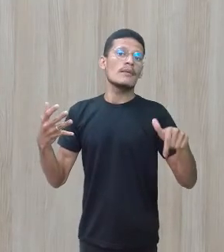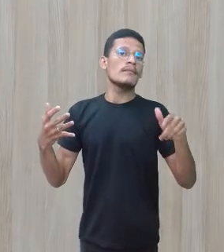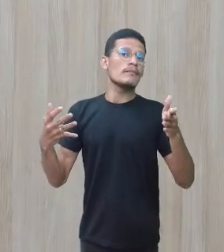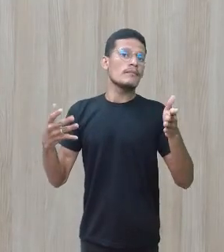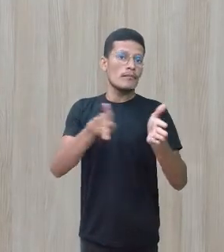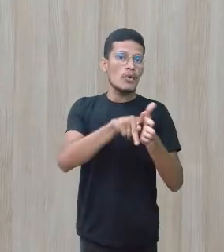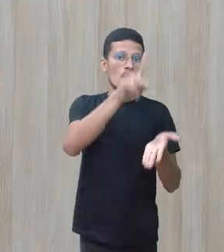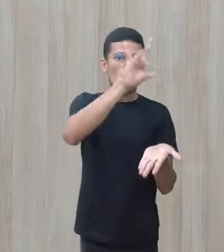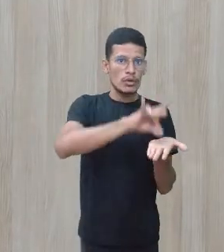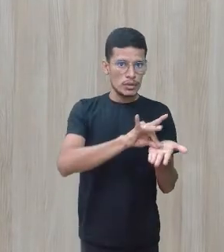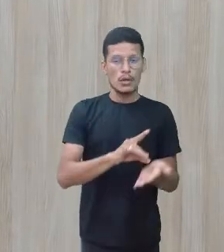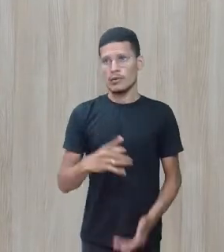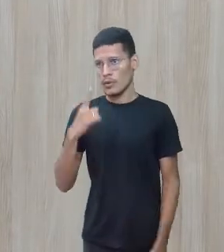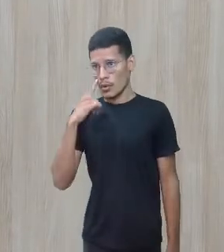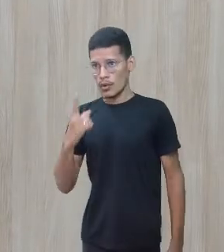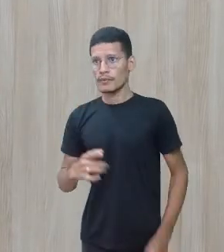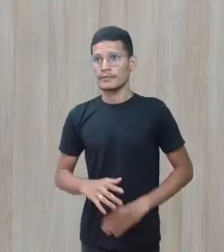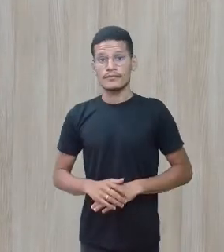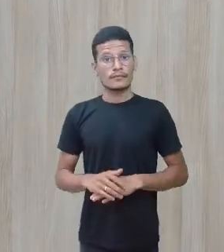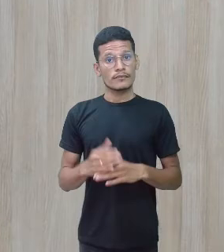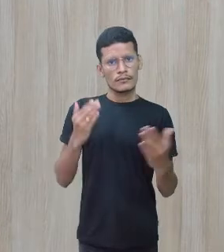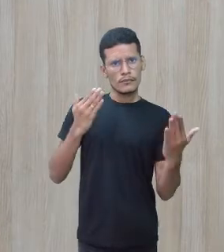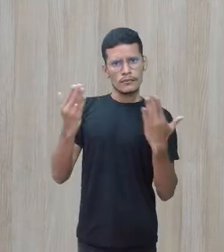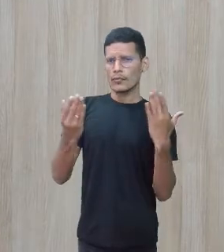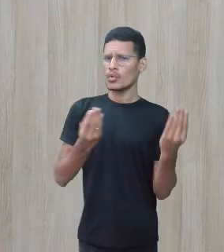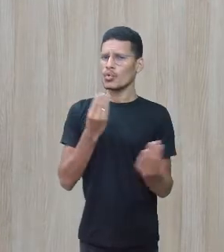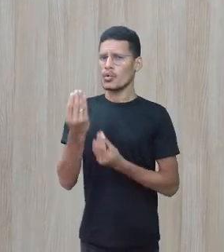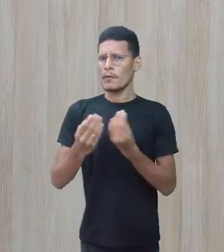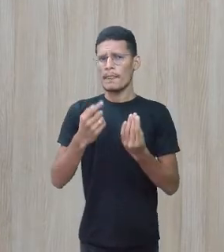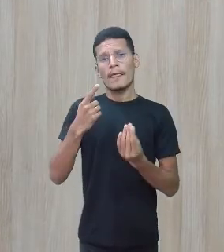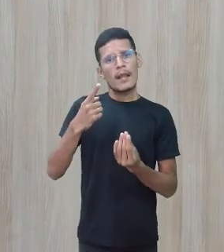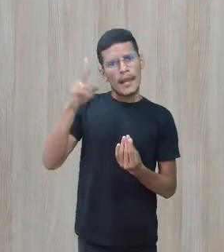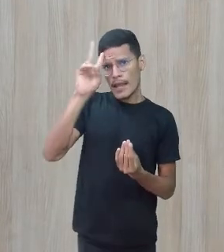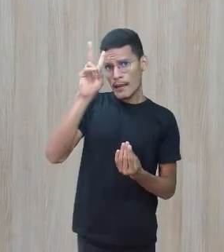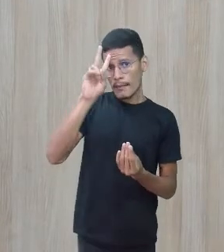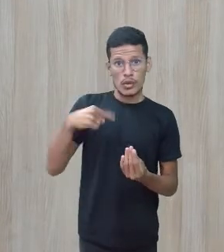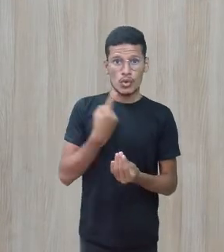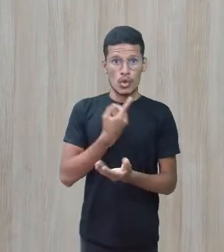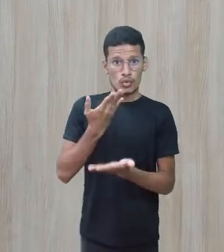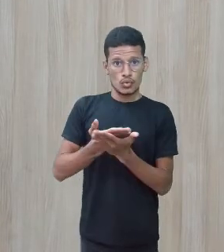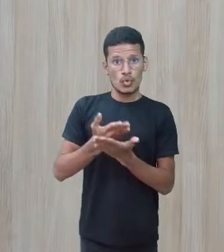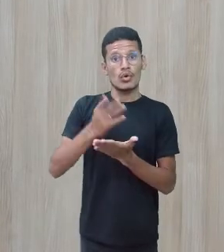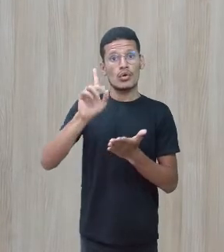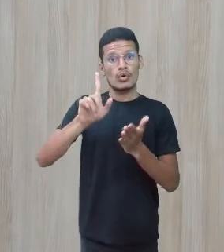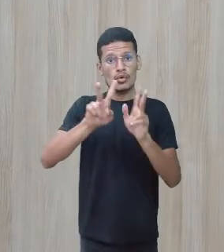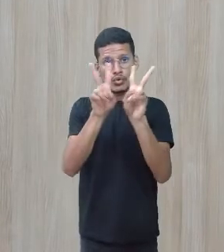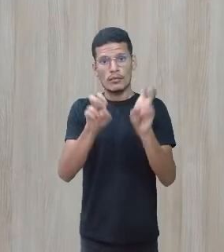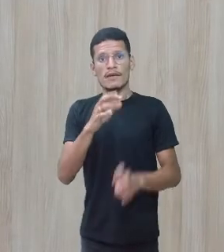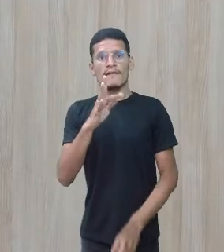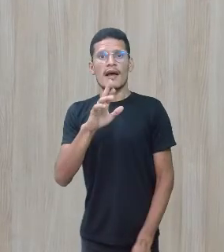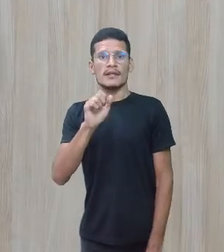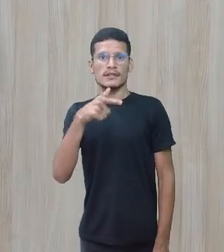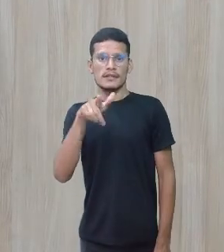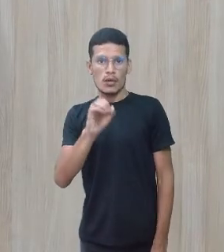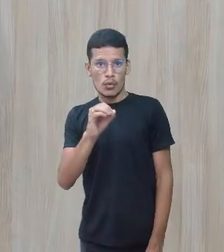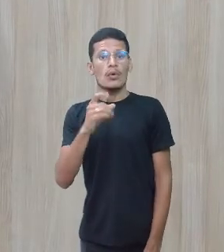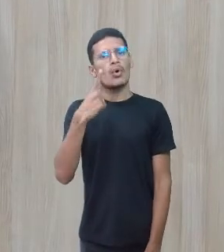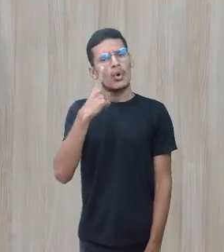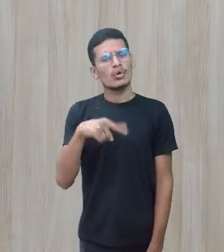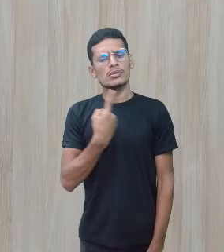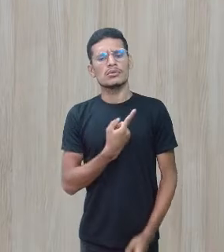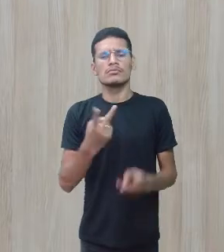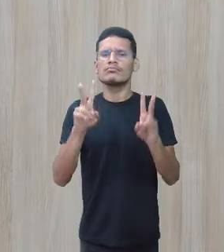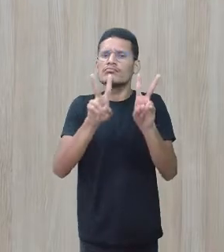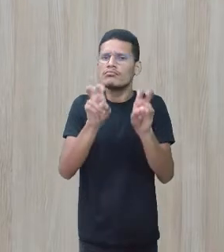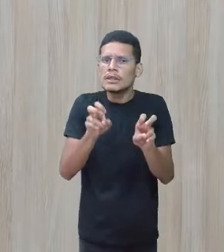medida original. E aí, a gente vai fazer aquela ideia, lembra que a gente já estudou fração? Lembra que a gente já estudou essa